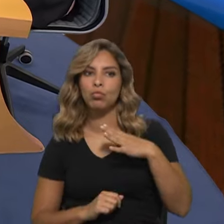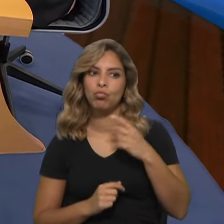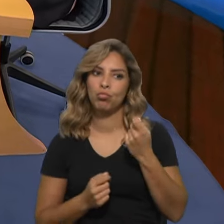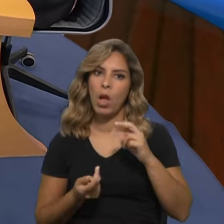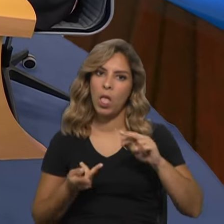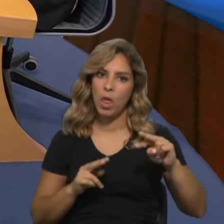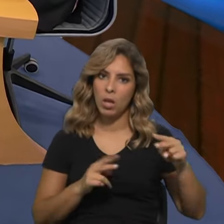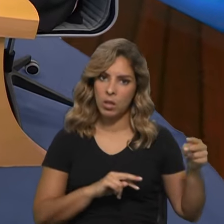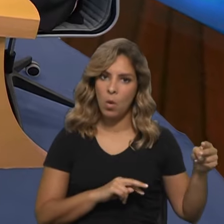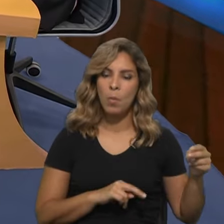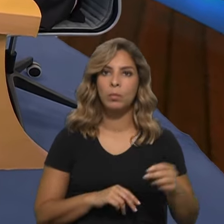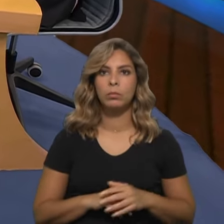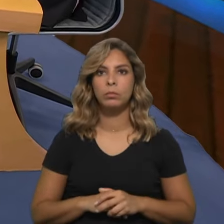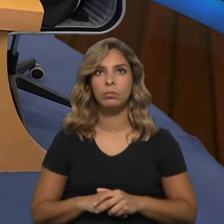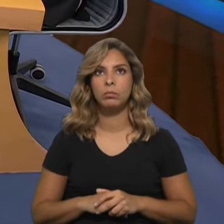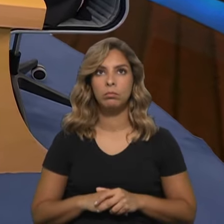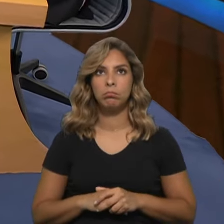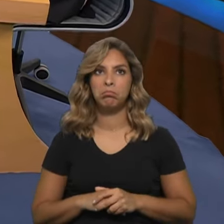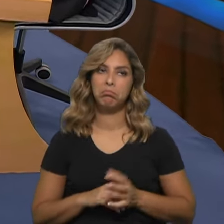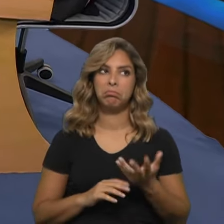anos, diria nos últimos